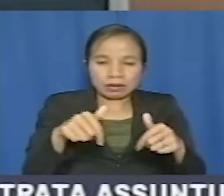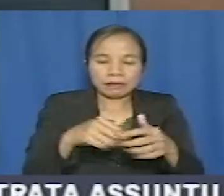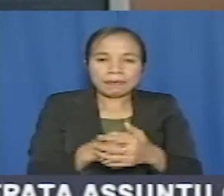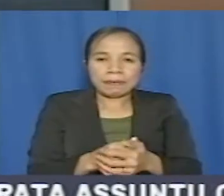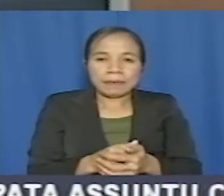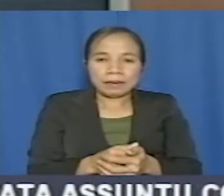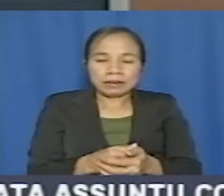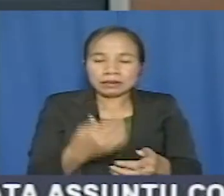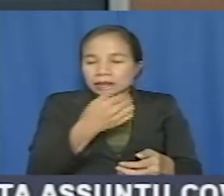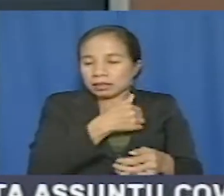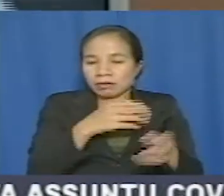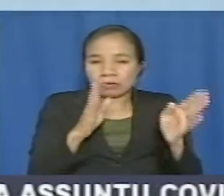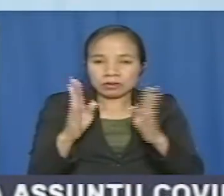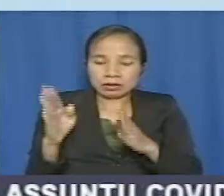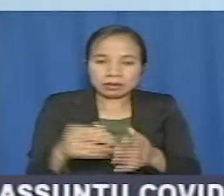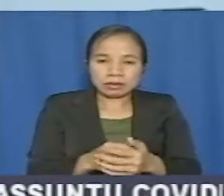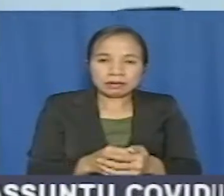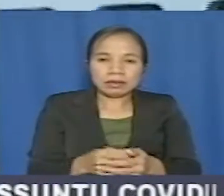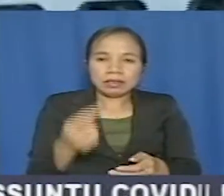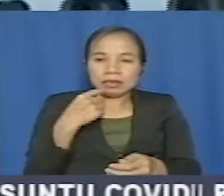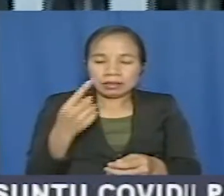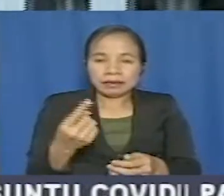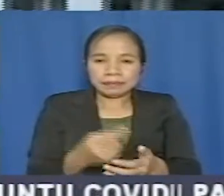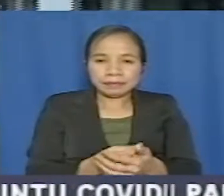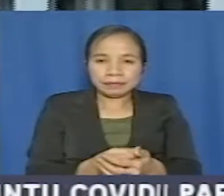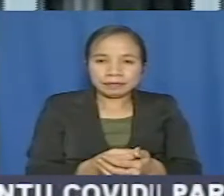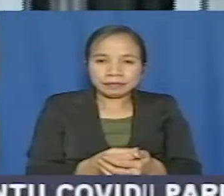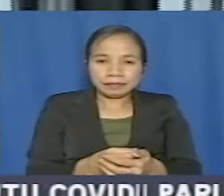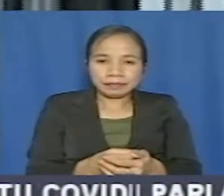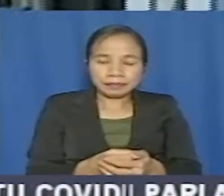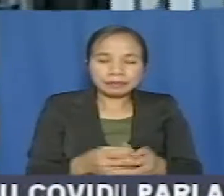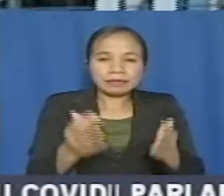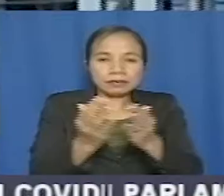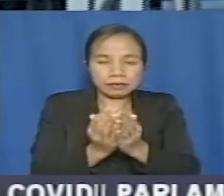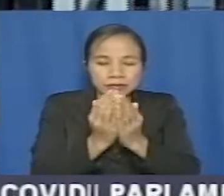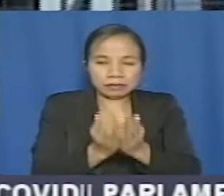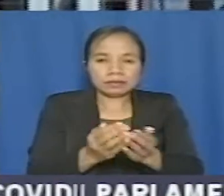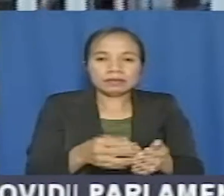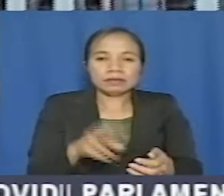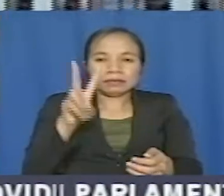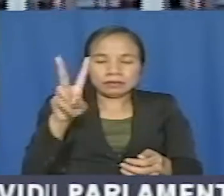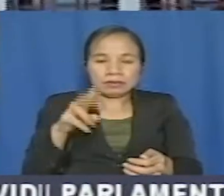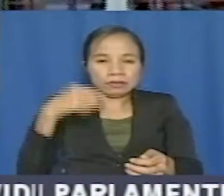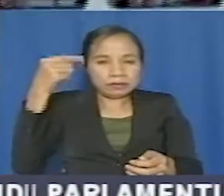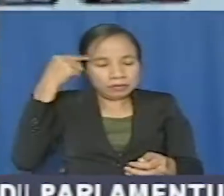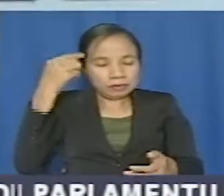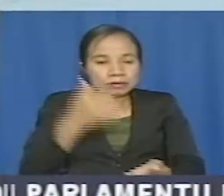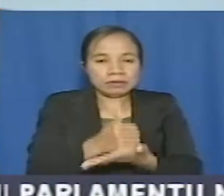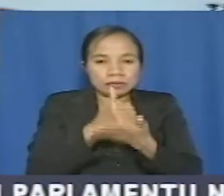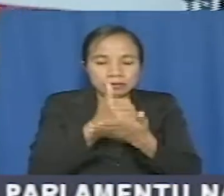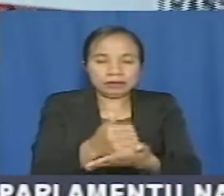Processo pagamento. Flávio Cardoso Neves admite, durante a operação Ró Transip segundo, governo facilita